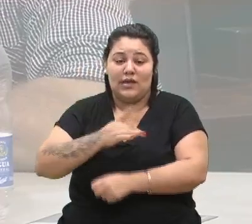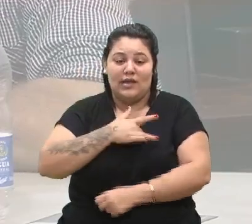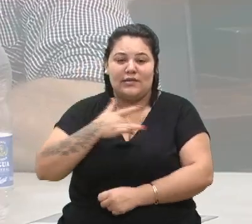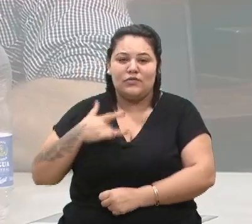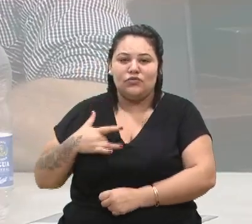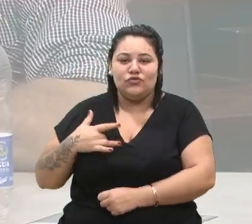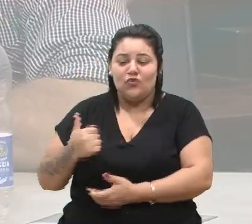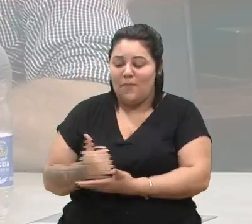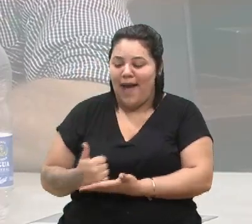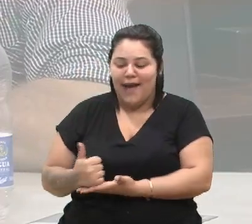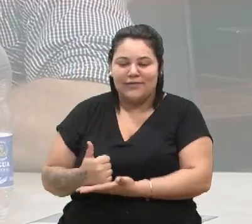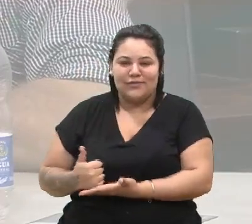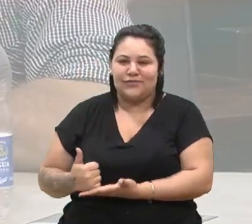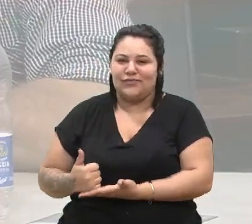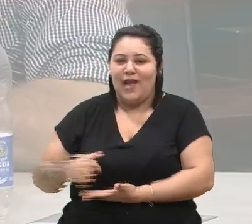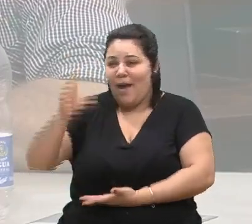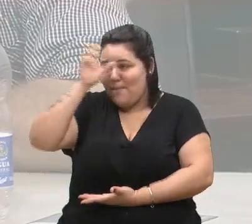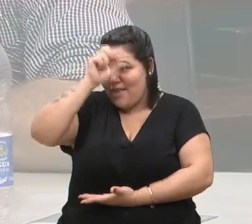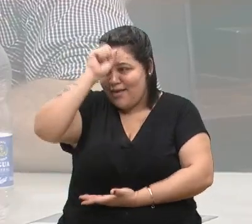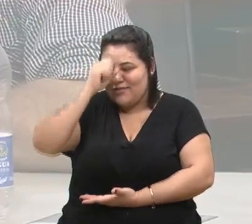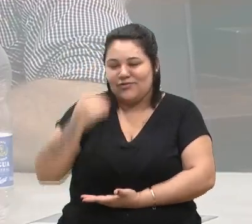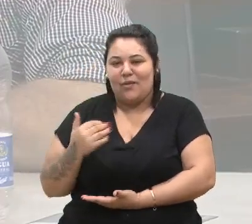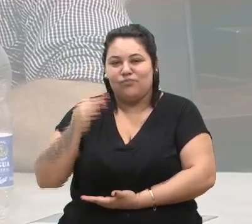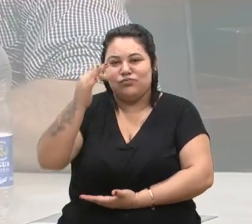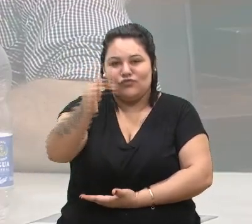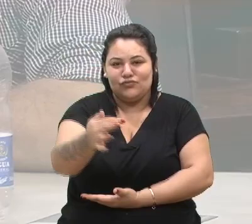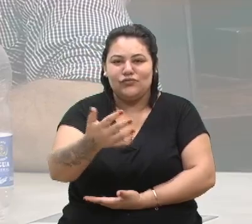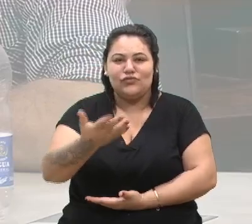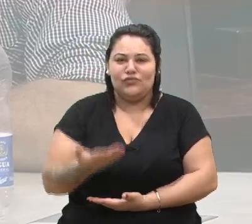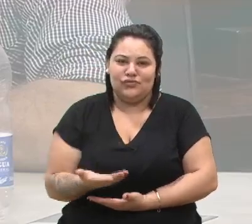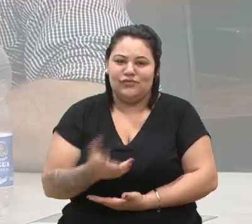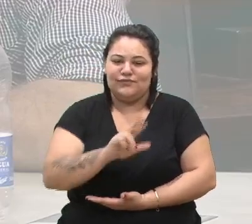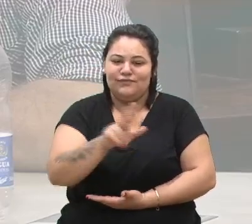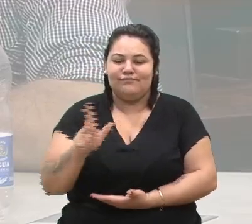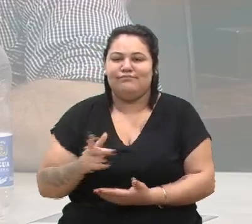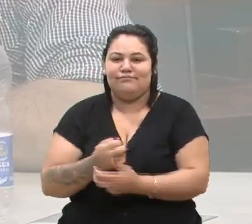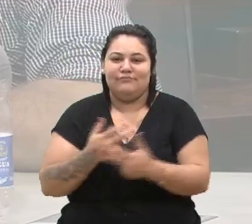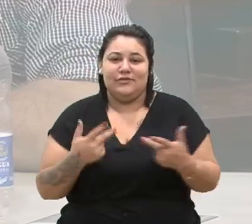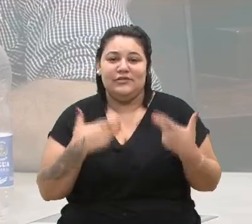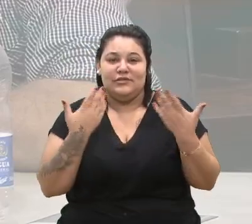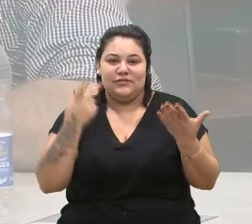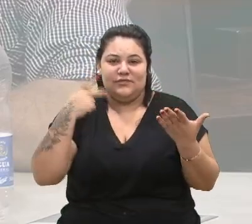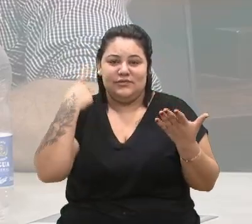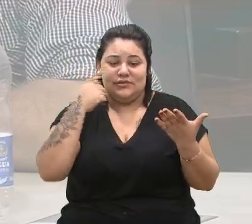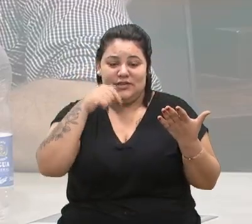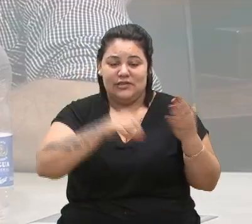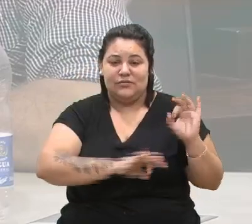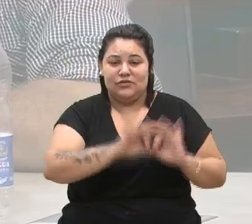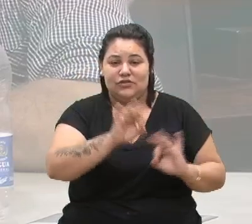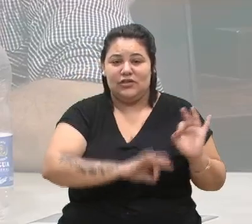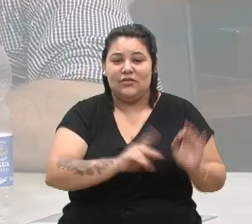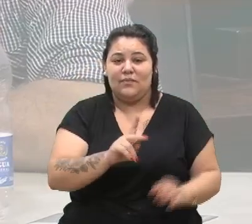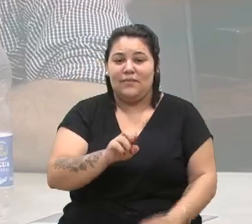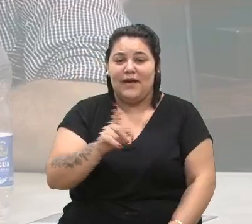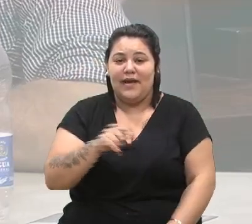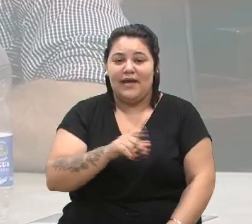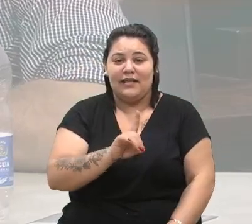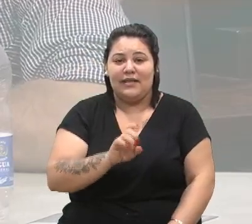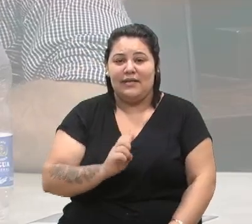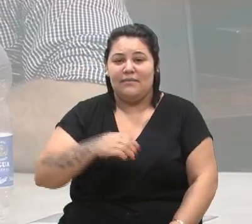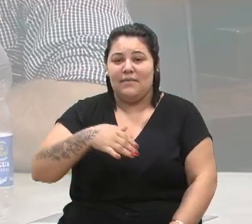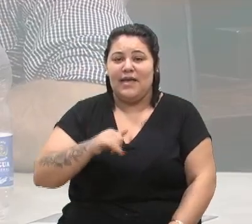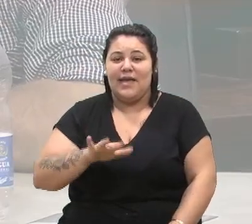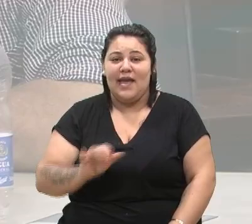né? Ou em diversas outras coisas. Então, vereador, esse projeto Pé de Meia é um projeto